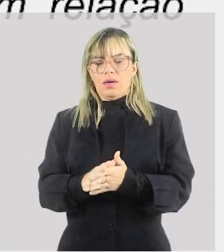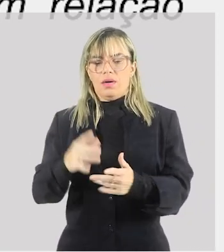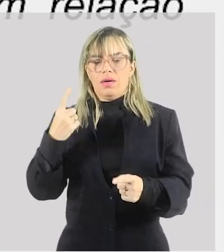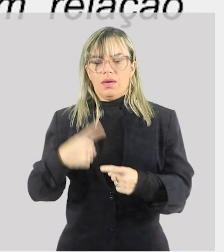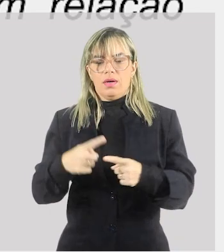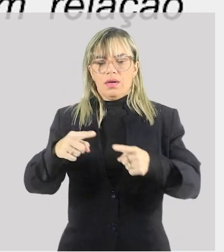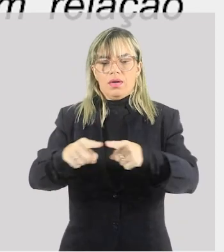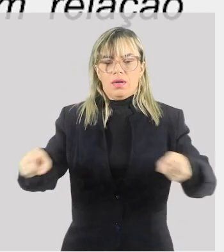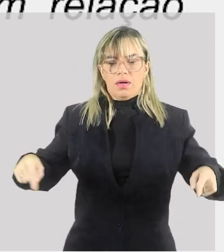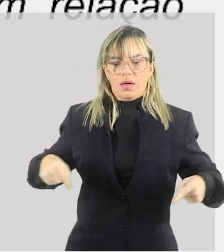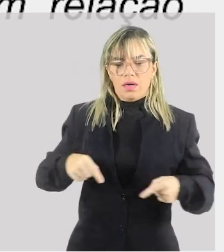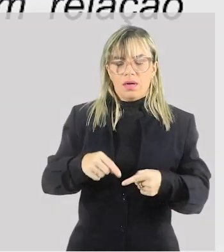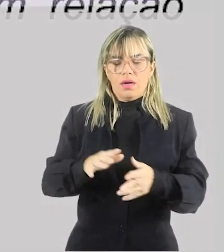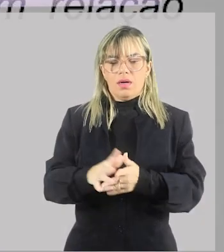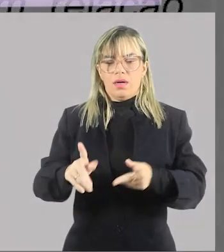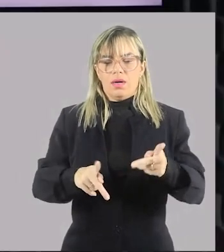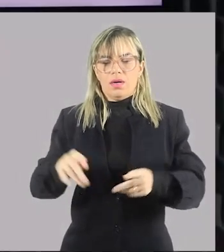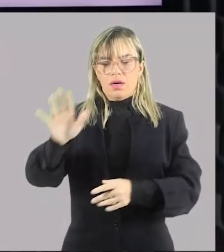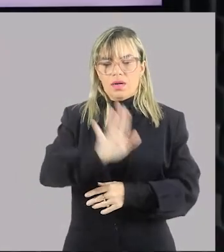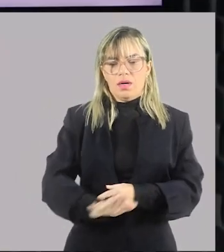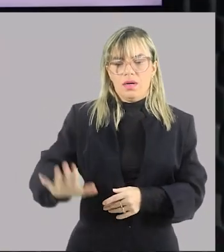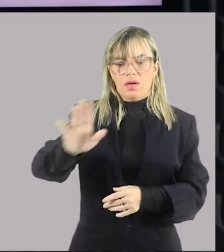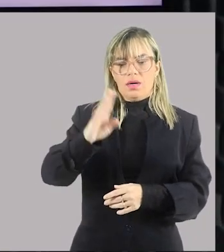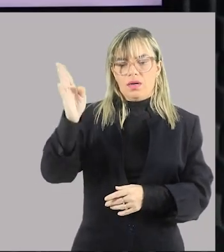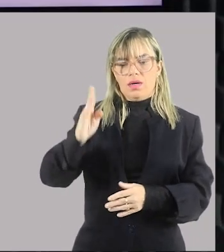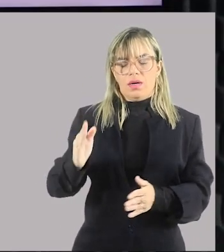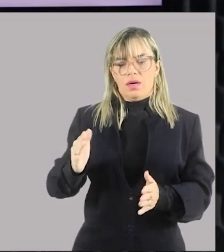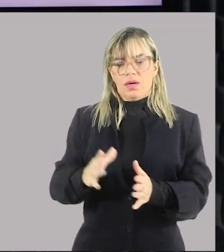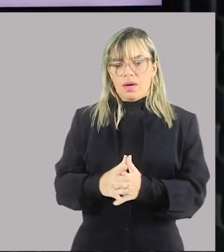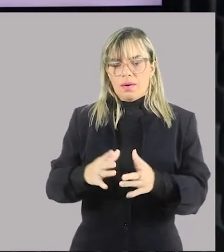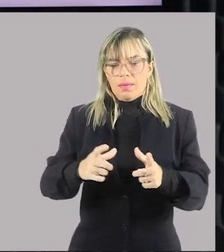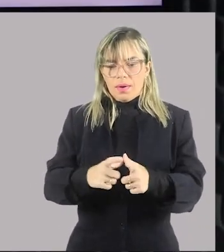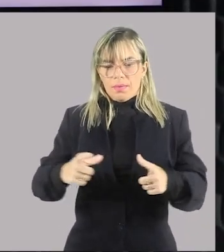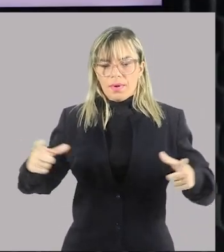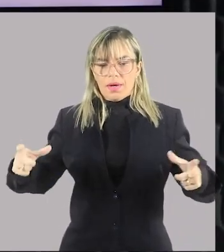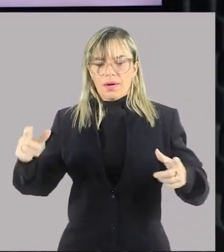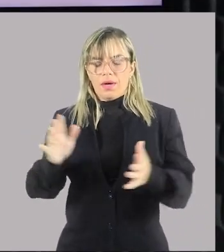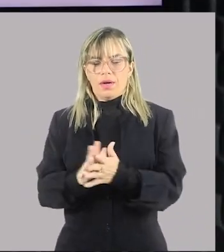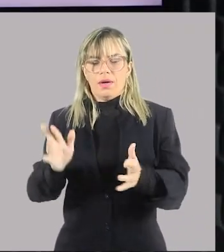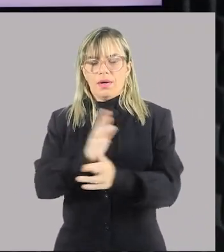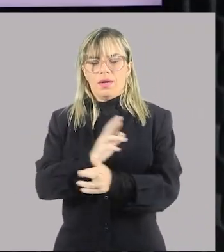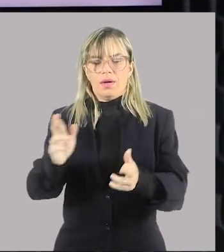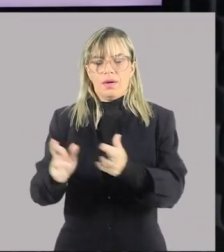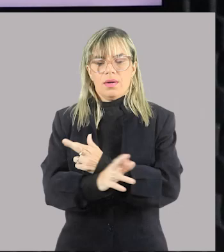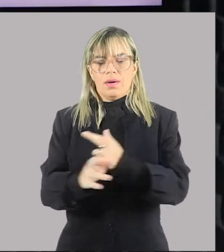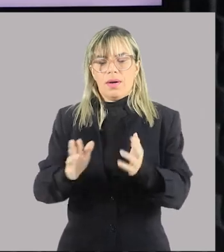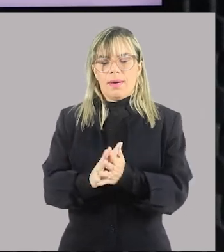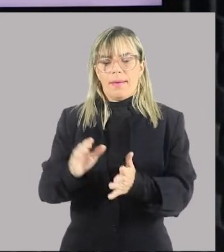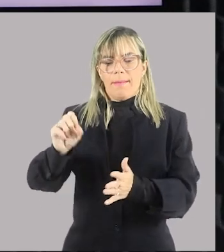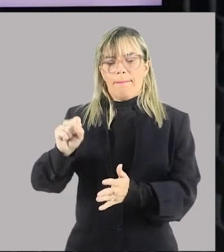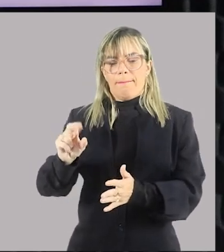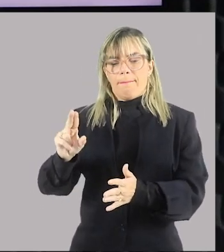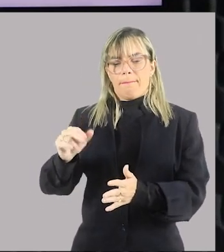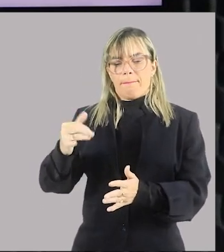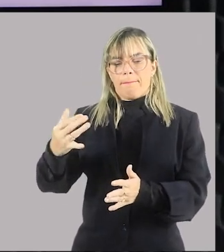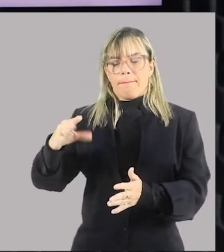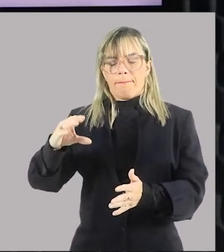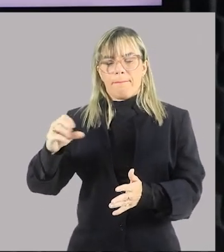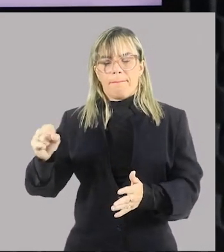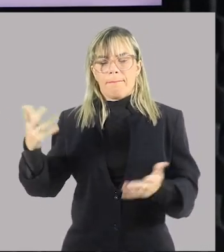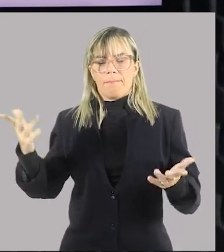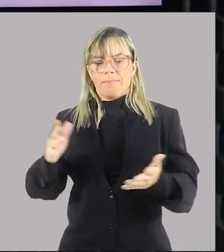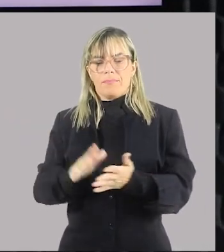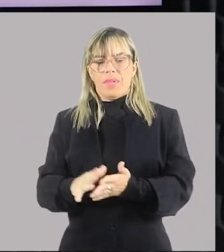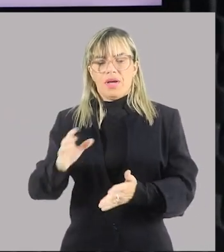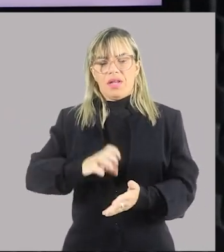relação aos suíços. Isso aqui é um texto legal. Ele está dizendo que isso não significa que o PIB é alto, que ele é rico